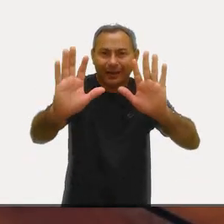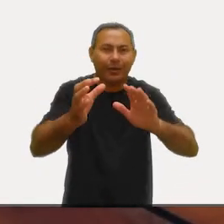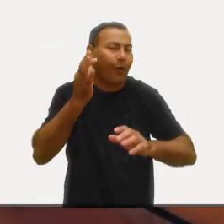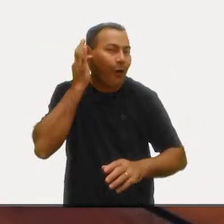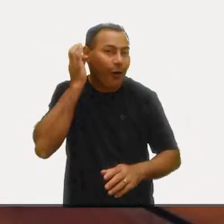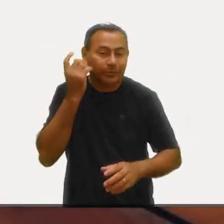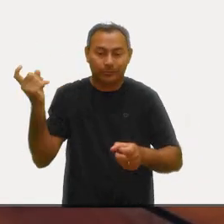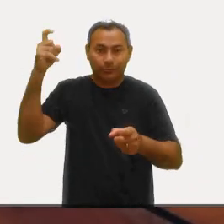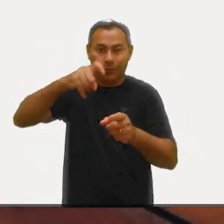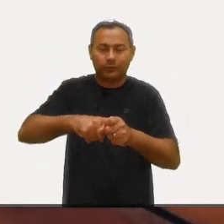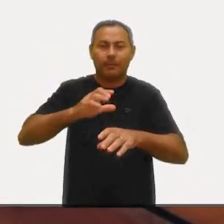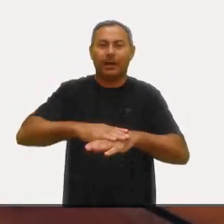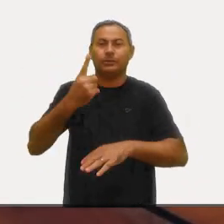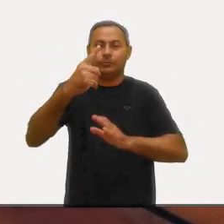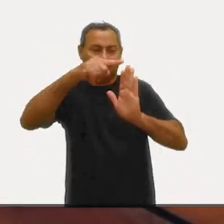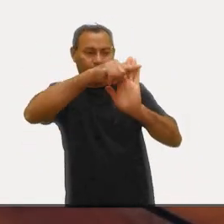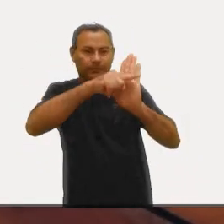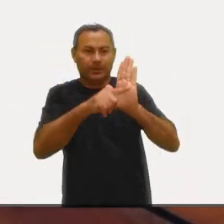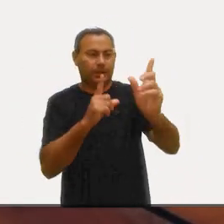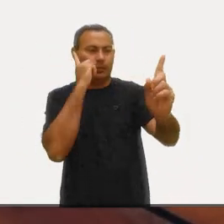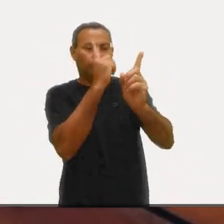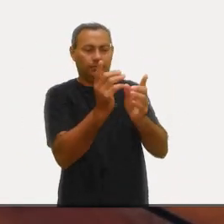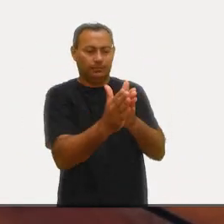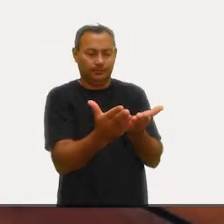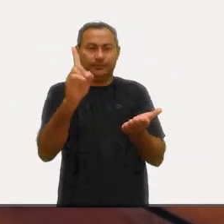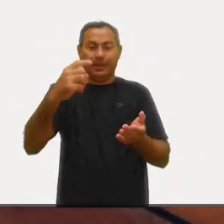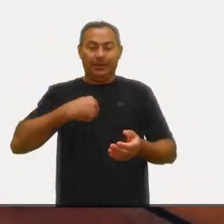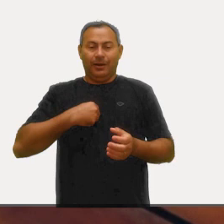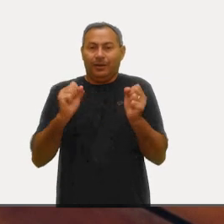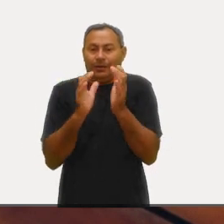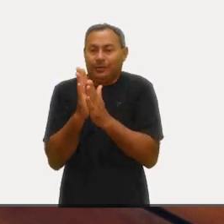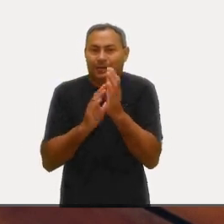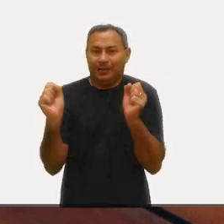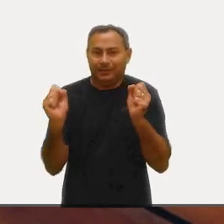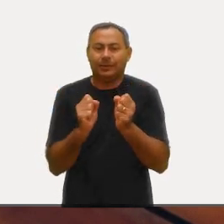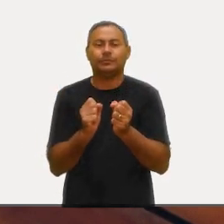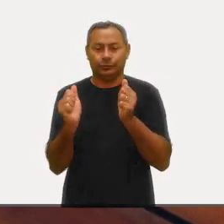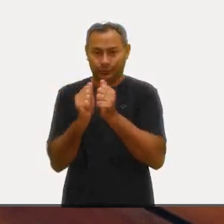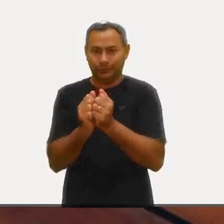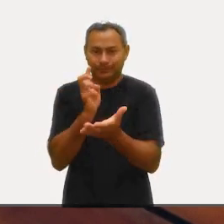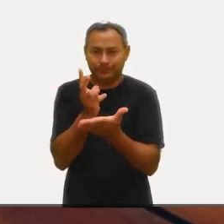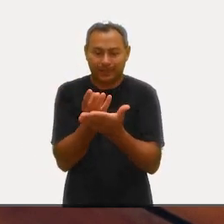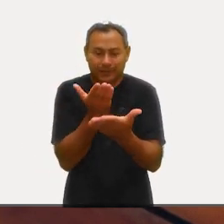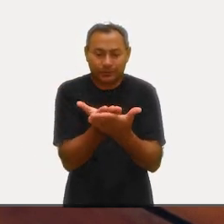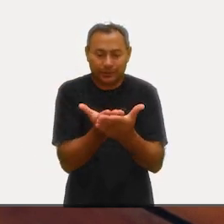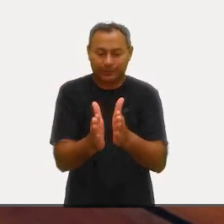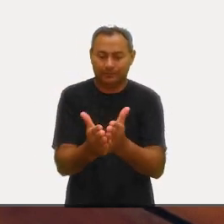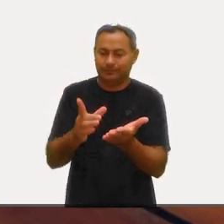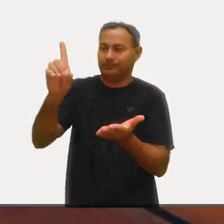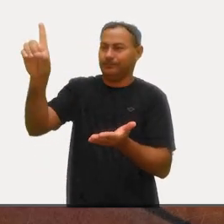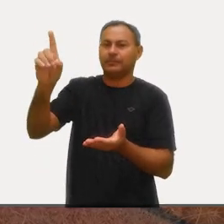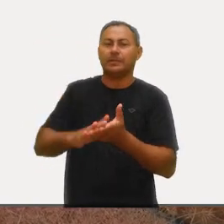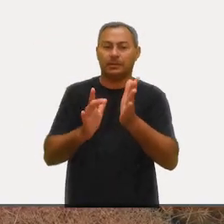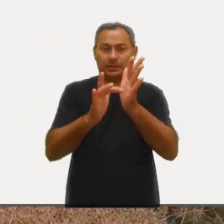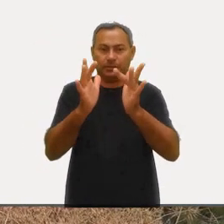Olá, que ótimo estarmos de volta para mais um programa Encontro com a Palavra. Eu estou ansioso para juntos continuarmos estudando a Bíblia